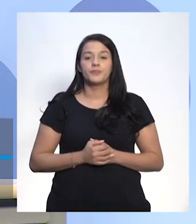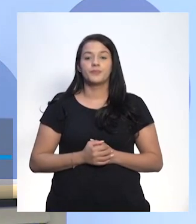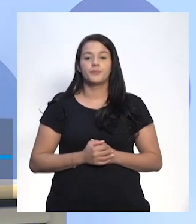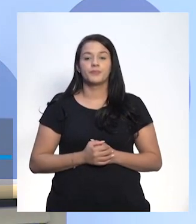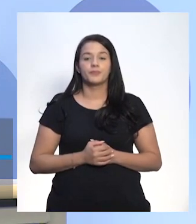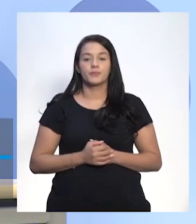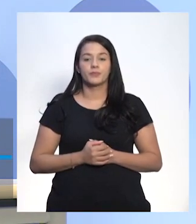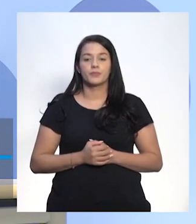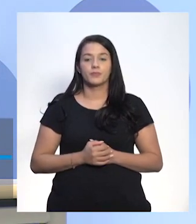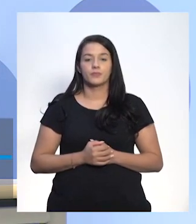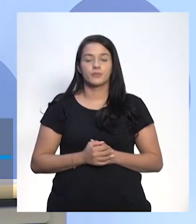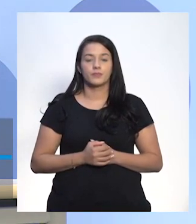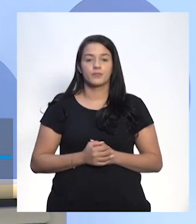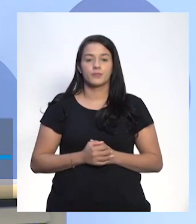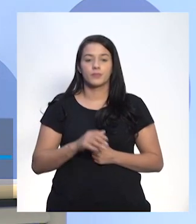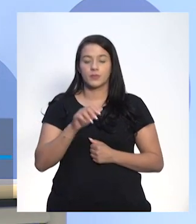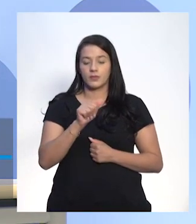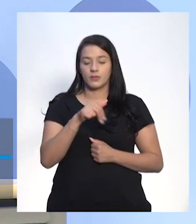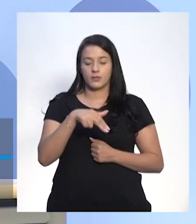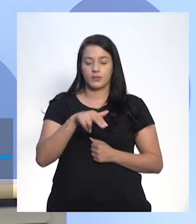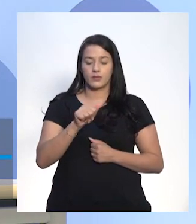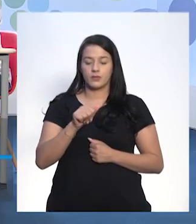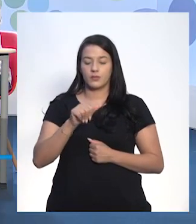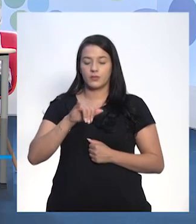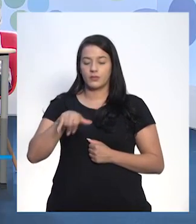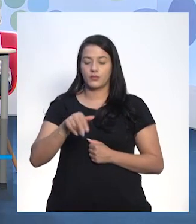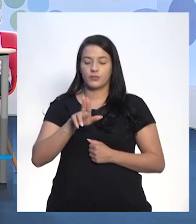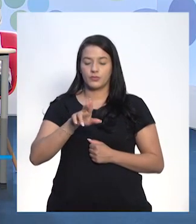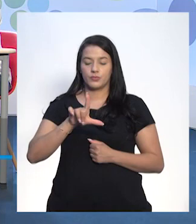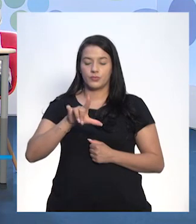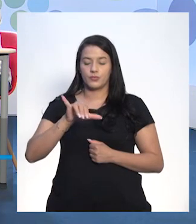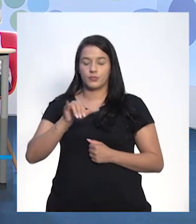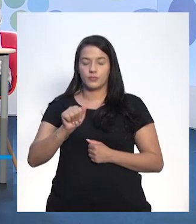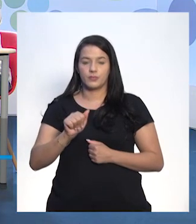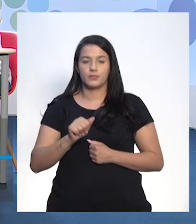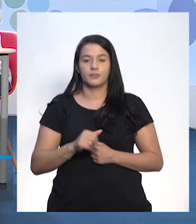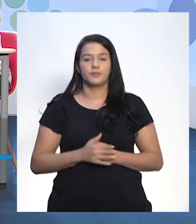A Ana Júlia e a Kailane, let me see.